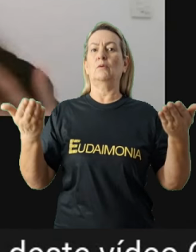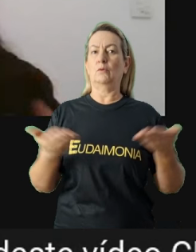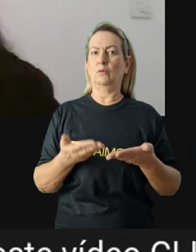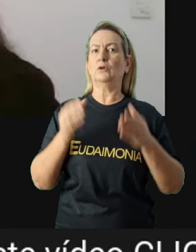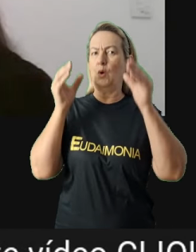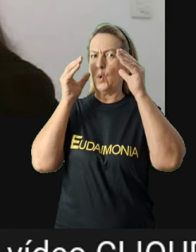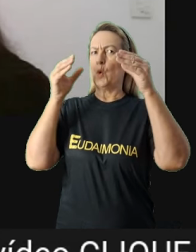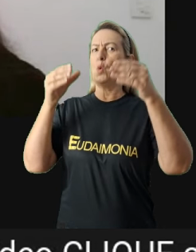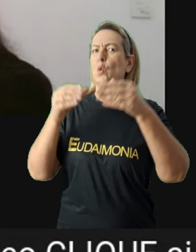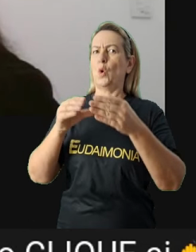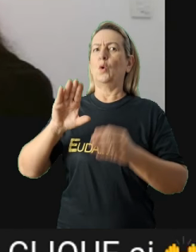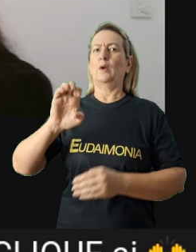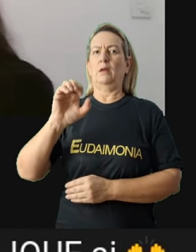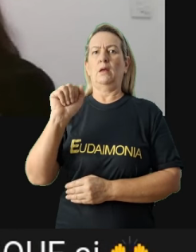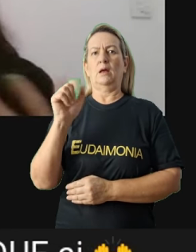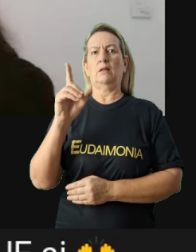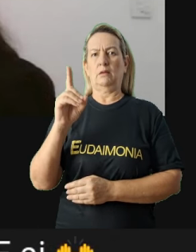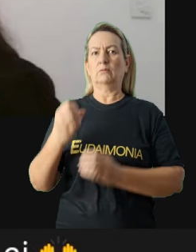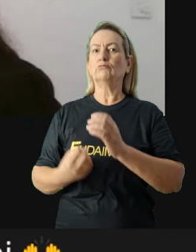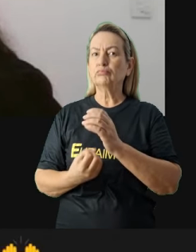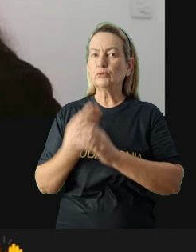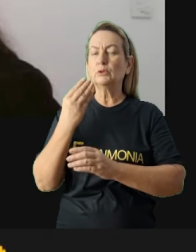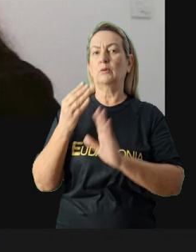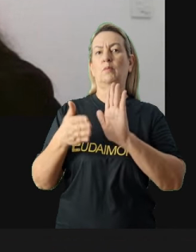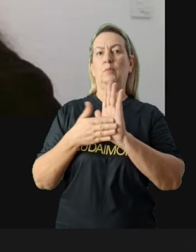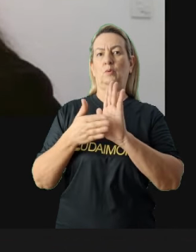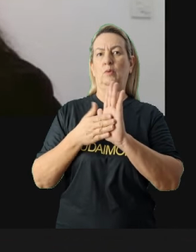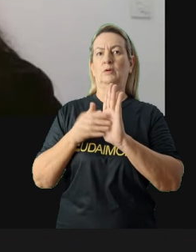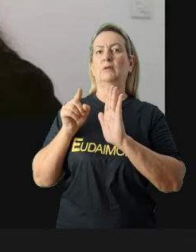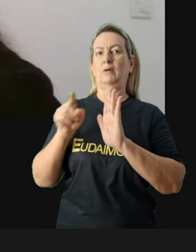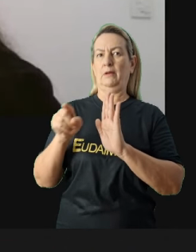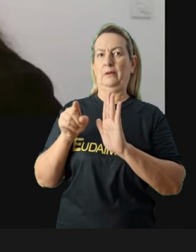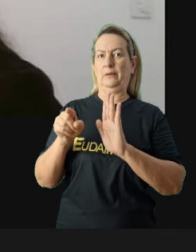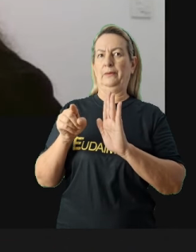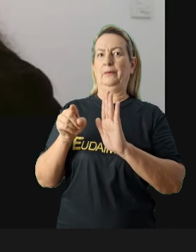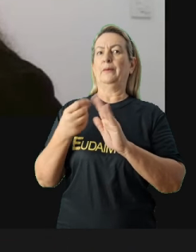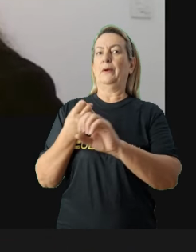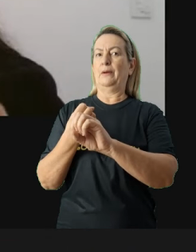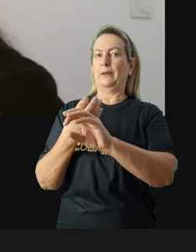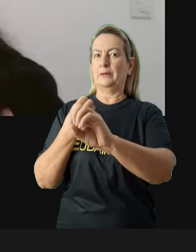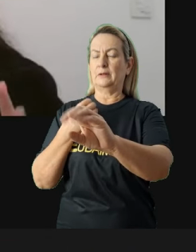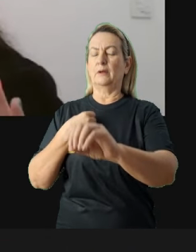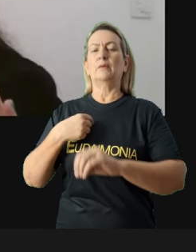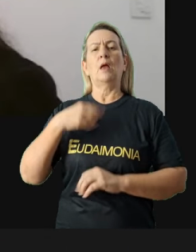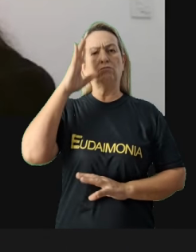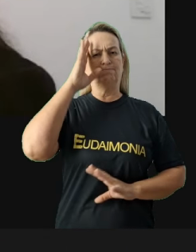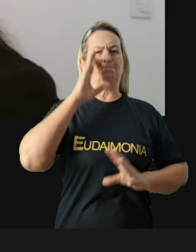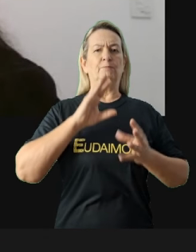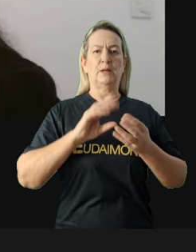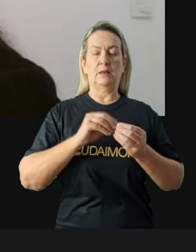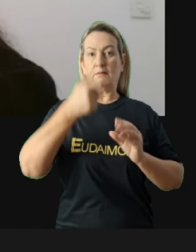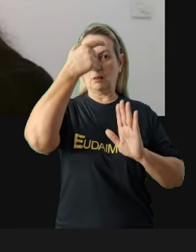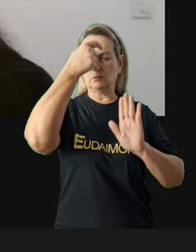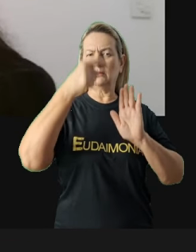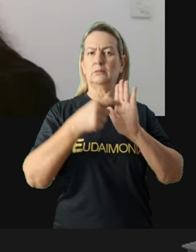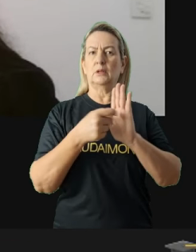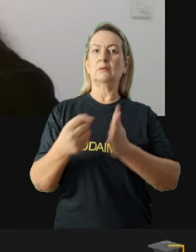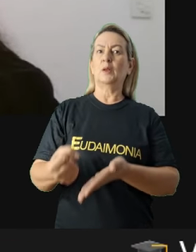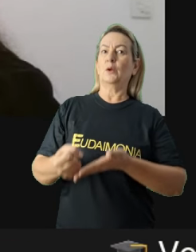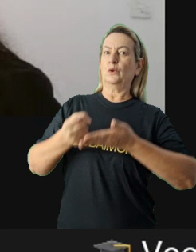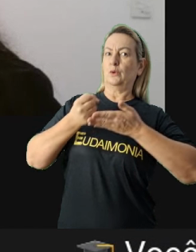hoje, nós somos basicamente EAD, nós nascemos com essa proposta, com essa temática. E aí eu entendo